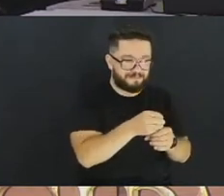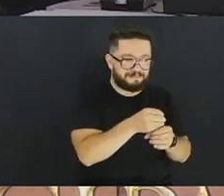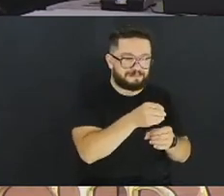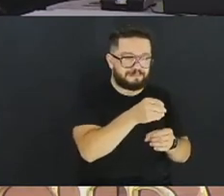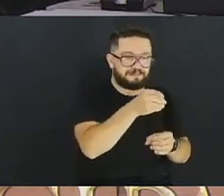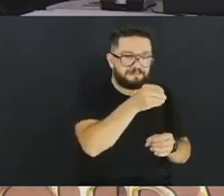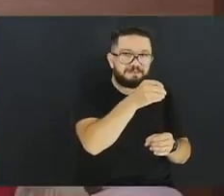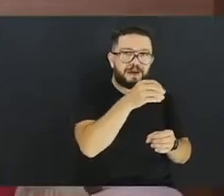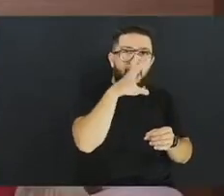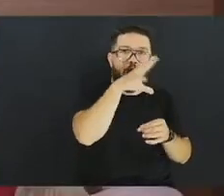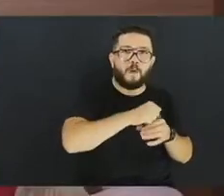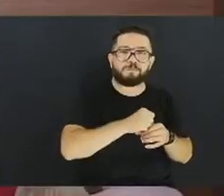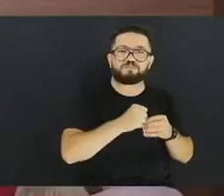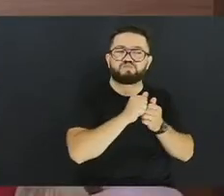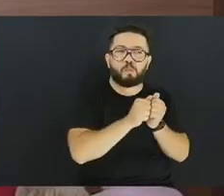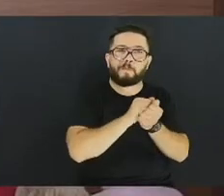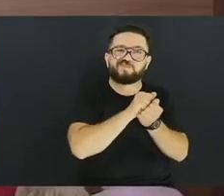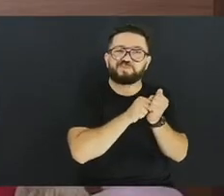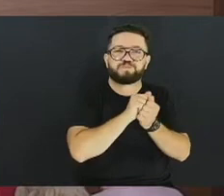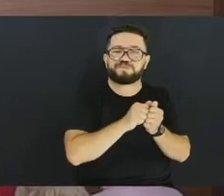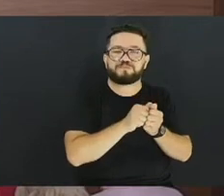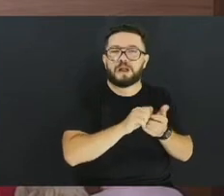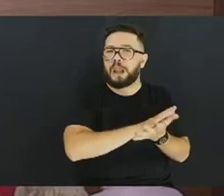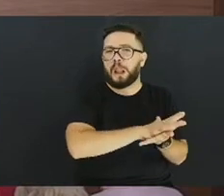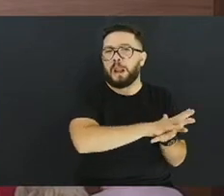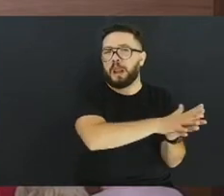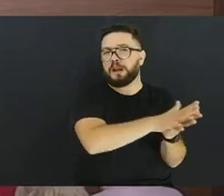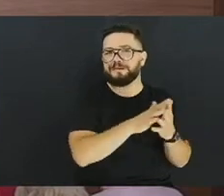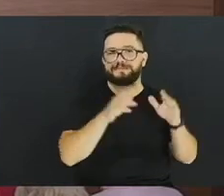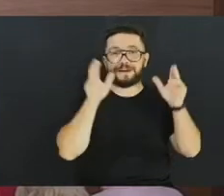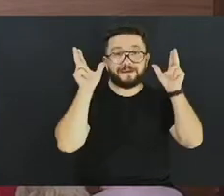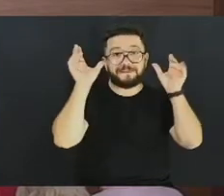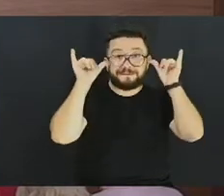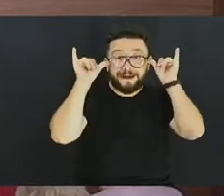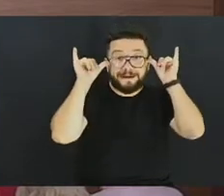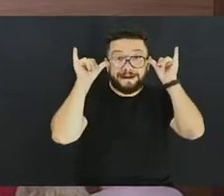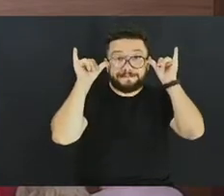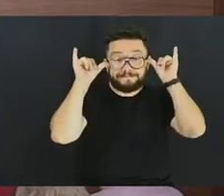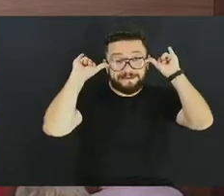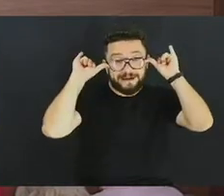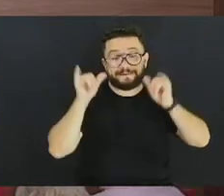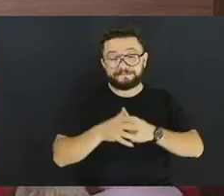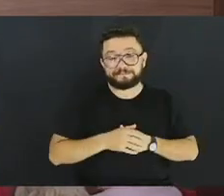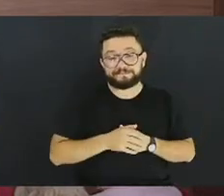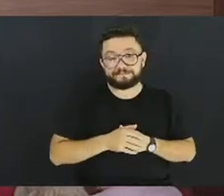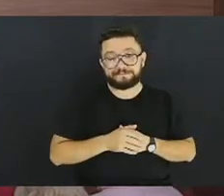Próximo bloco de vereadores inscritos para perguntar, vereadora professora Josete, Amália Tortato e Marcos Vieira. Com a palavra, vereadora.